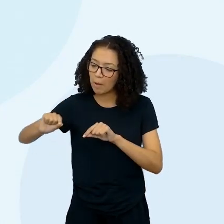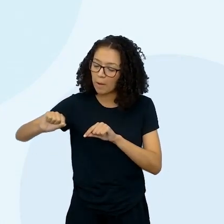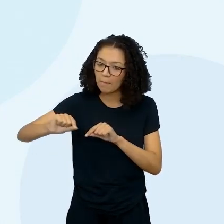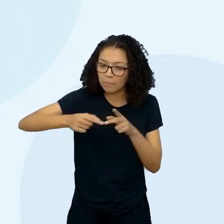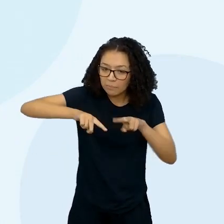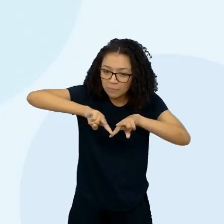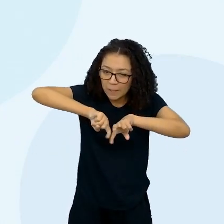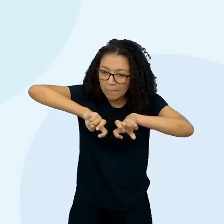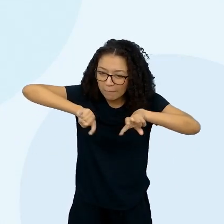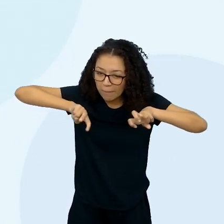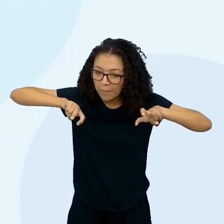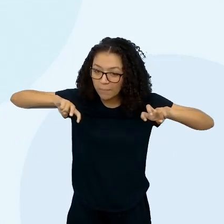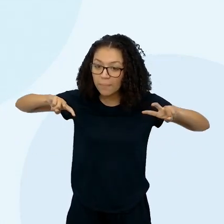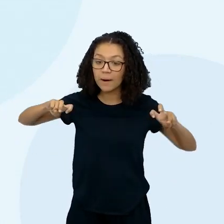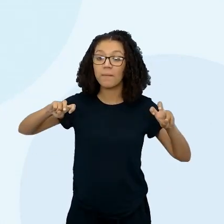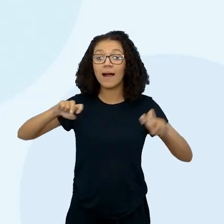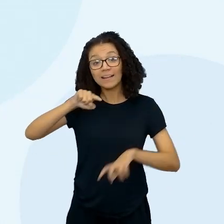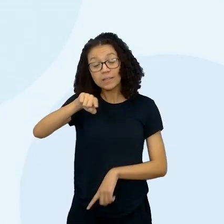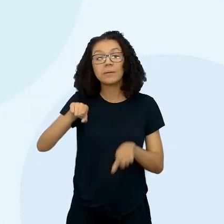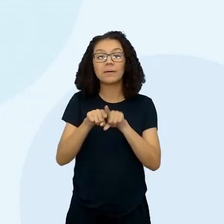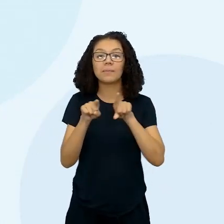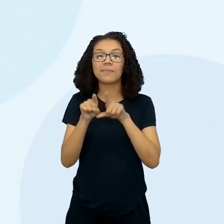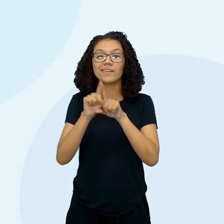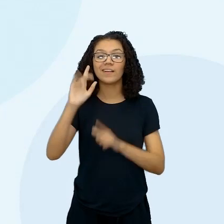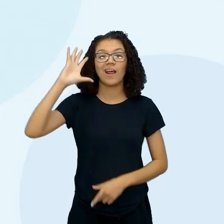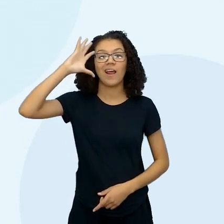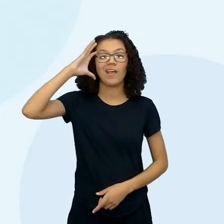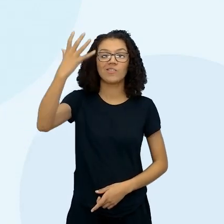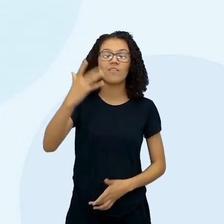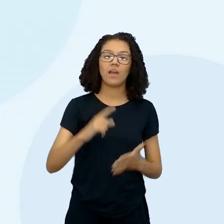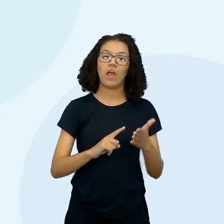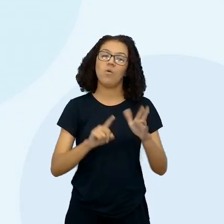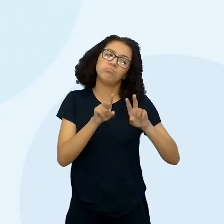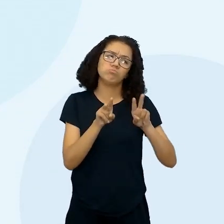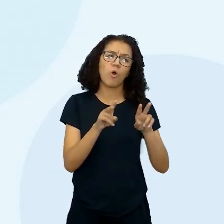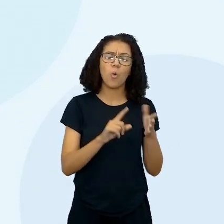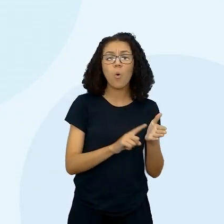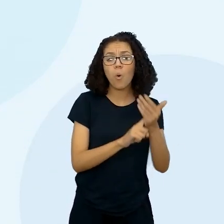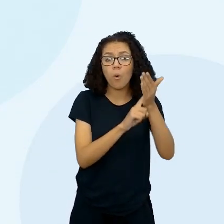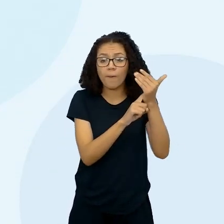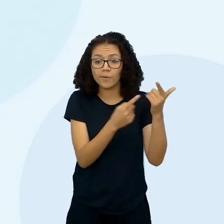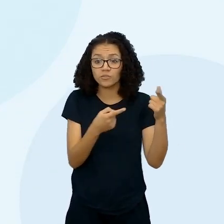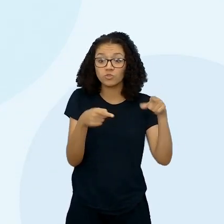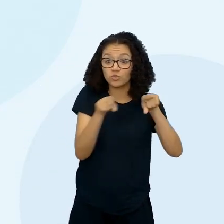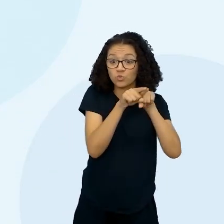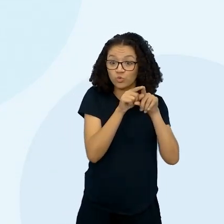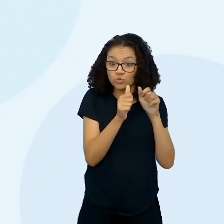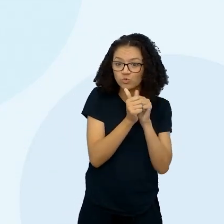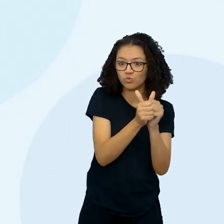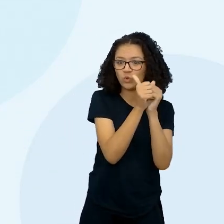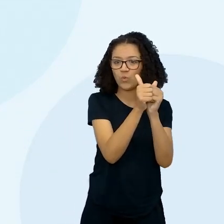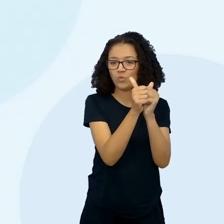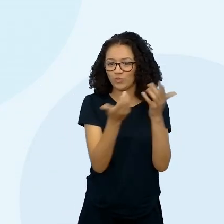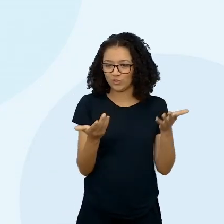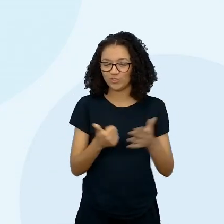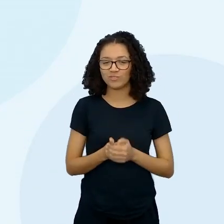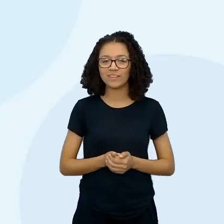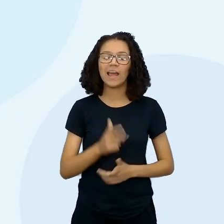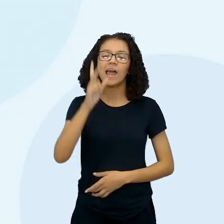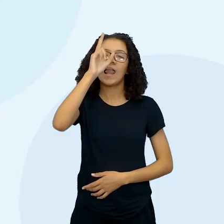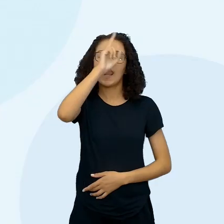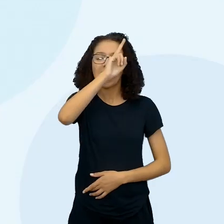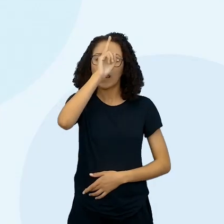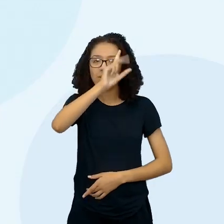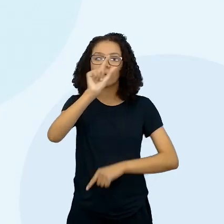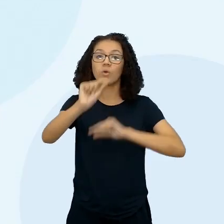e criar soluções, inclusive tecnológicas, plugadas e desplugadas, né? Vamos lembrar aqui, com base